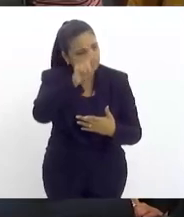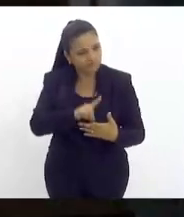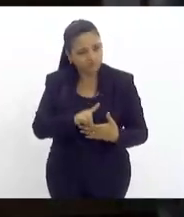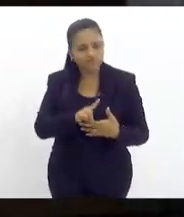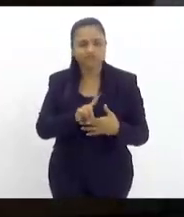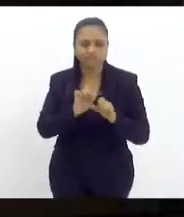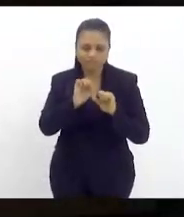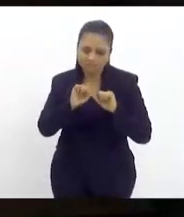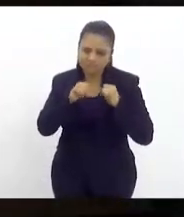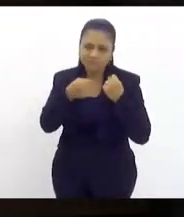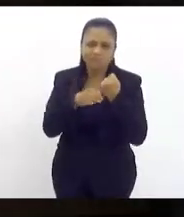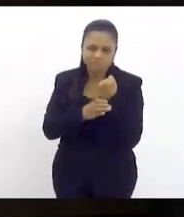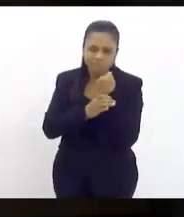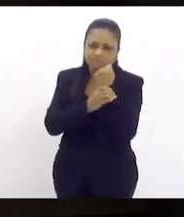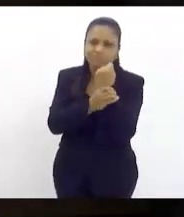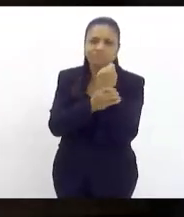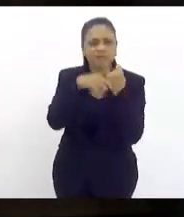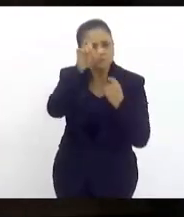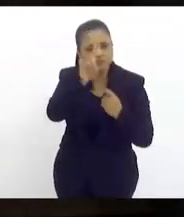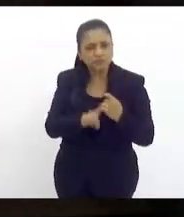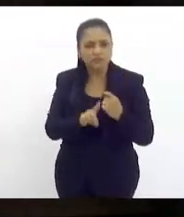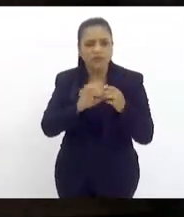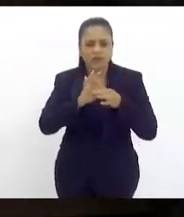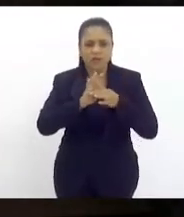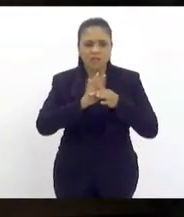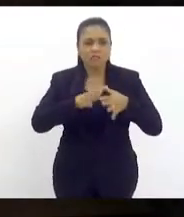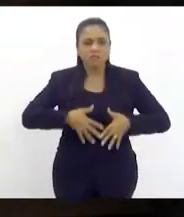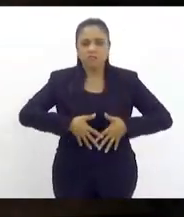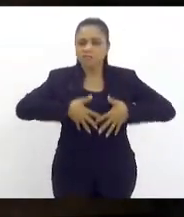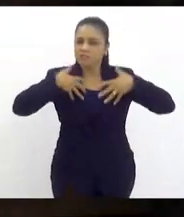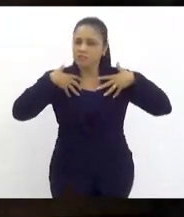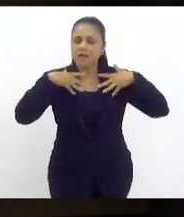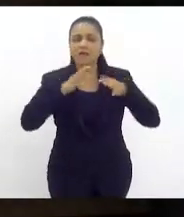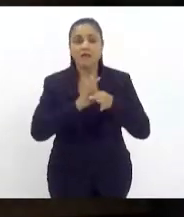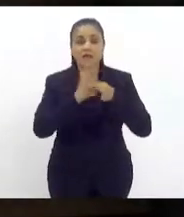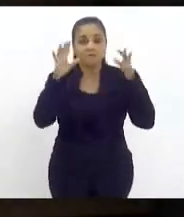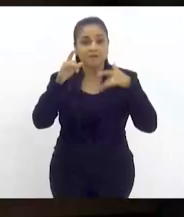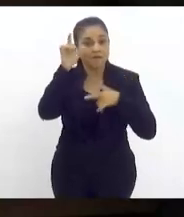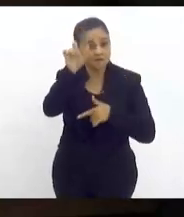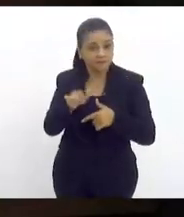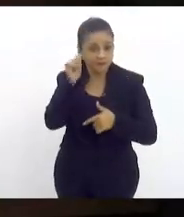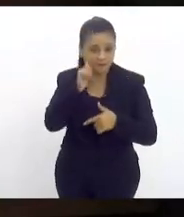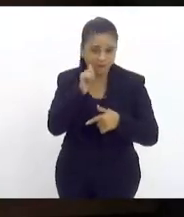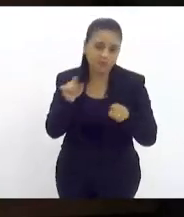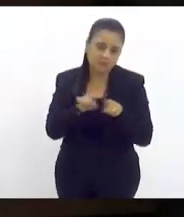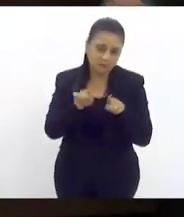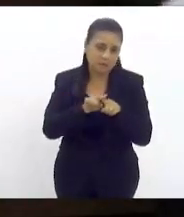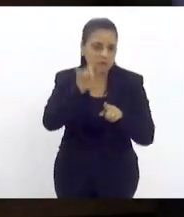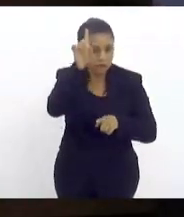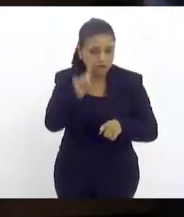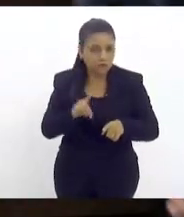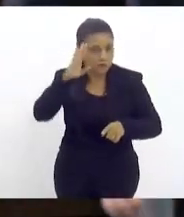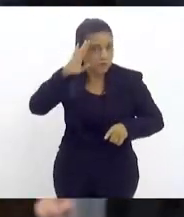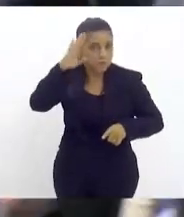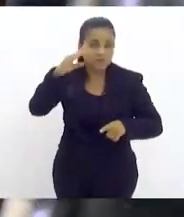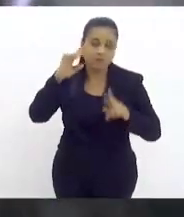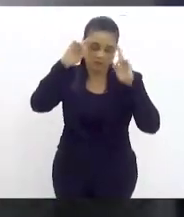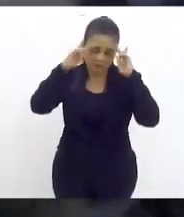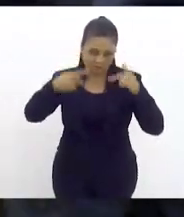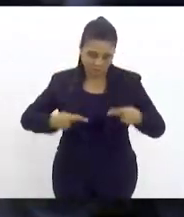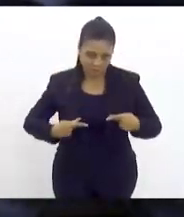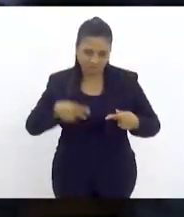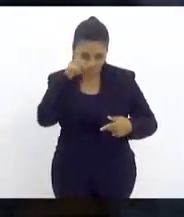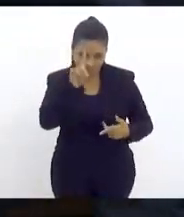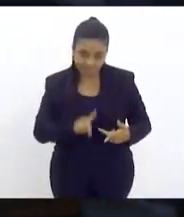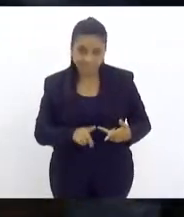direitos, da dignidade, da liberdade das mulheres é também uma premissa dos direitos humanos. E, bom, o trabalho é